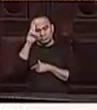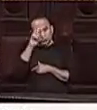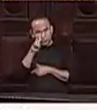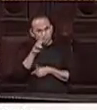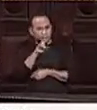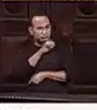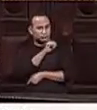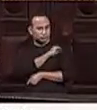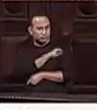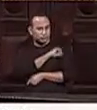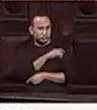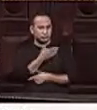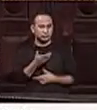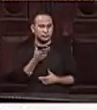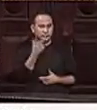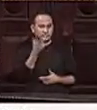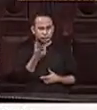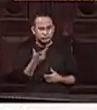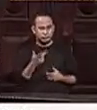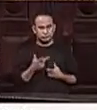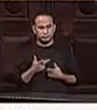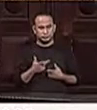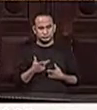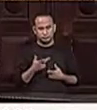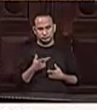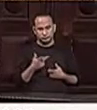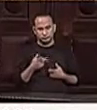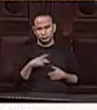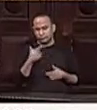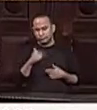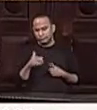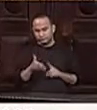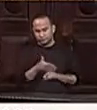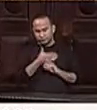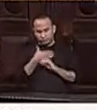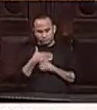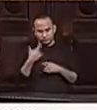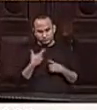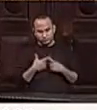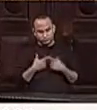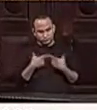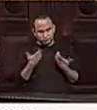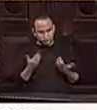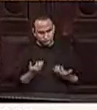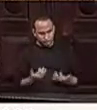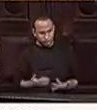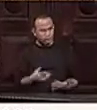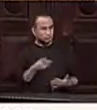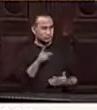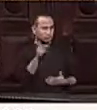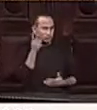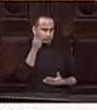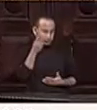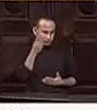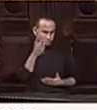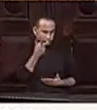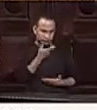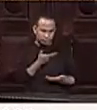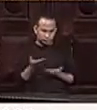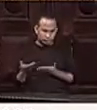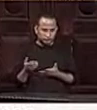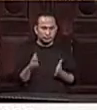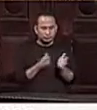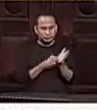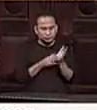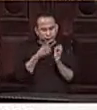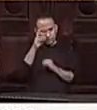mesmo esse patrimônio se encontra em situação também de absoluta desproteção, o que endossa de forma muito clara e veemente o pronunciamento de Vossa Excelência. Parabéns